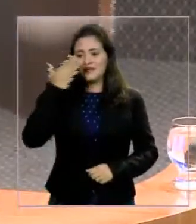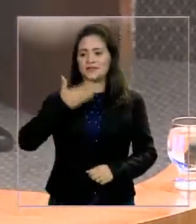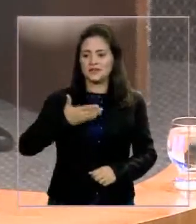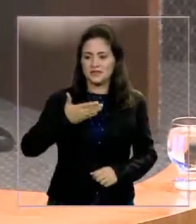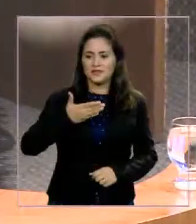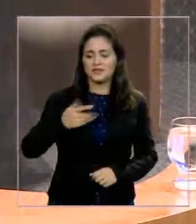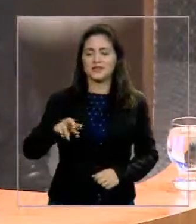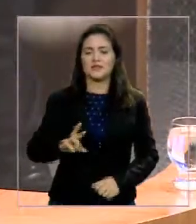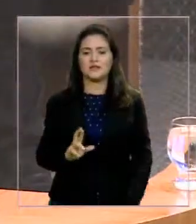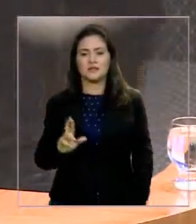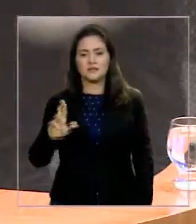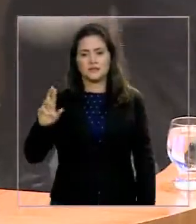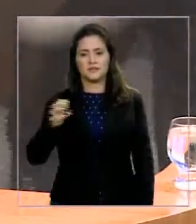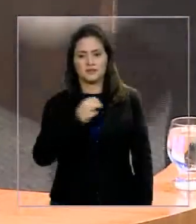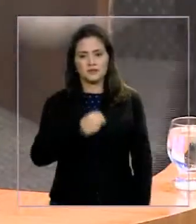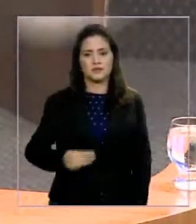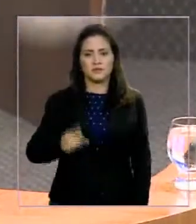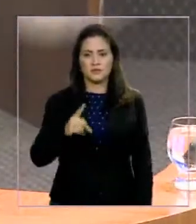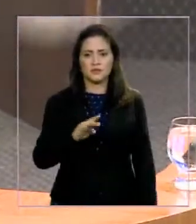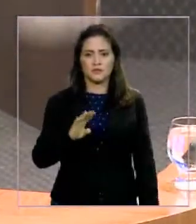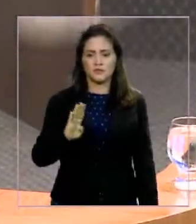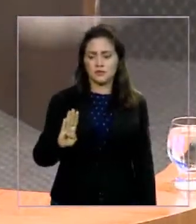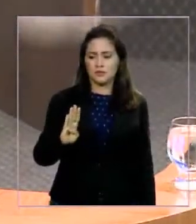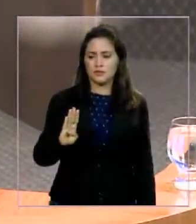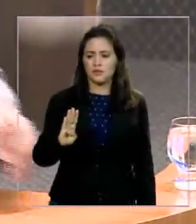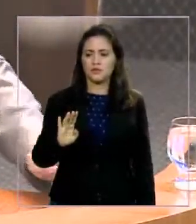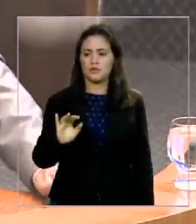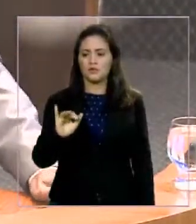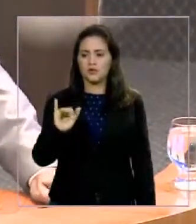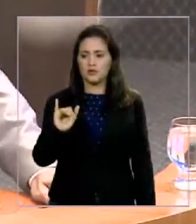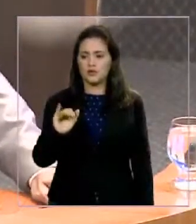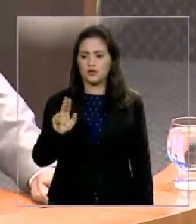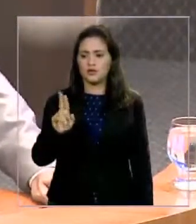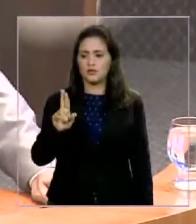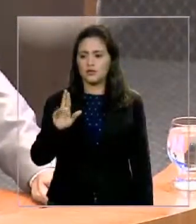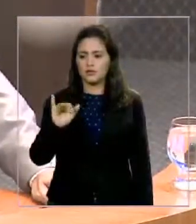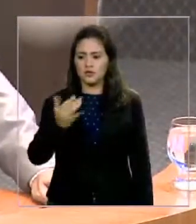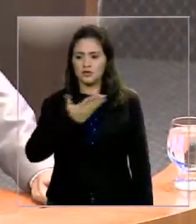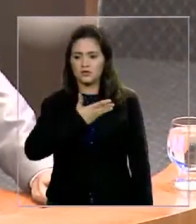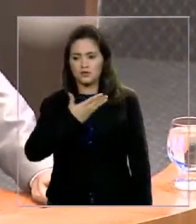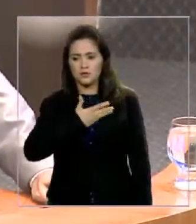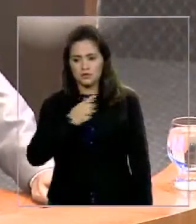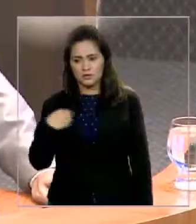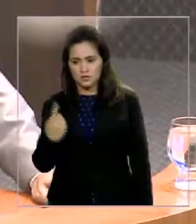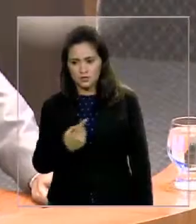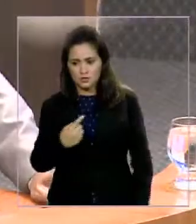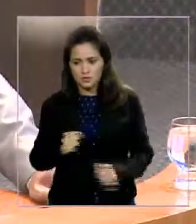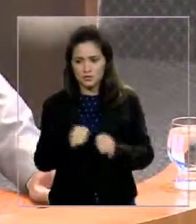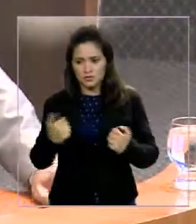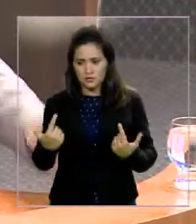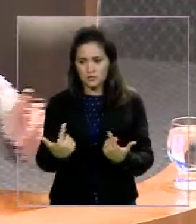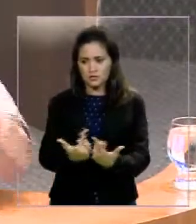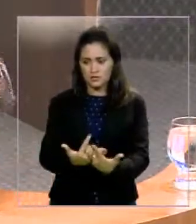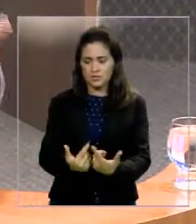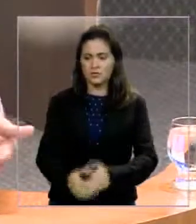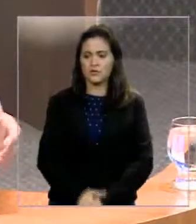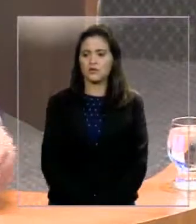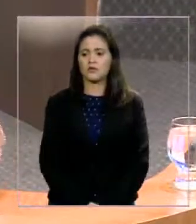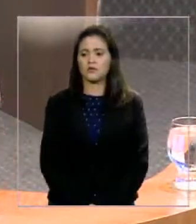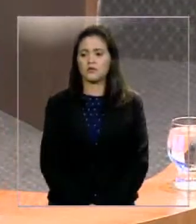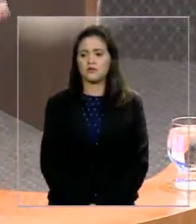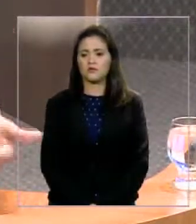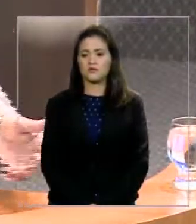representando o Ministério Público, doutor Yuri, que é amigo da Assembleia Legislativa, defensor público federal, doutor Yuri Costa, que é amigo